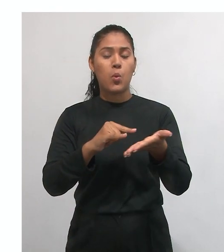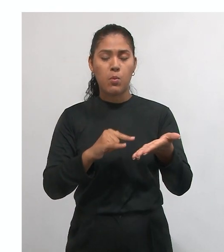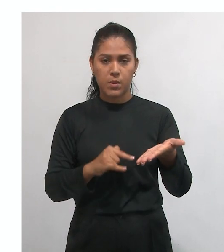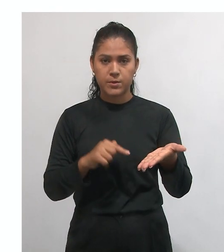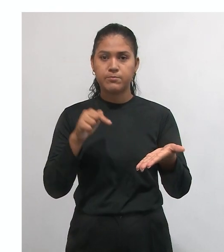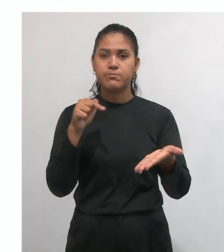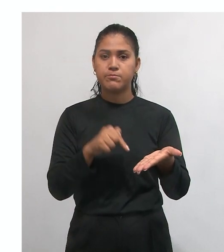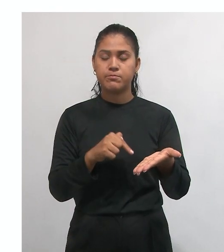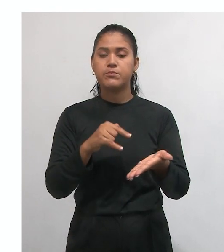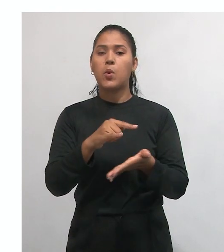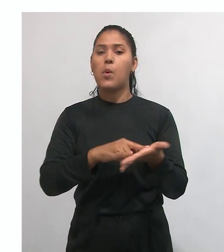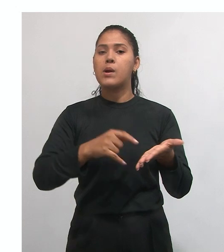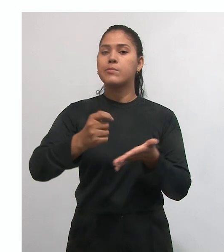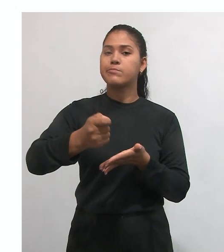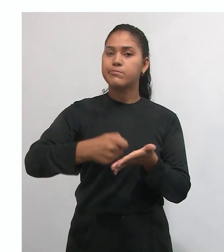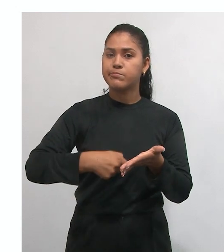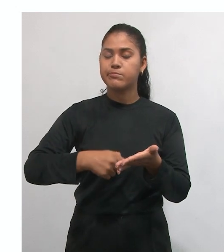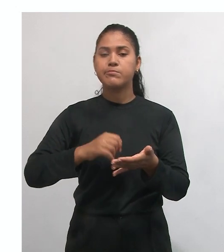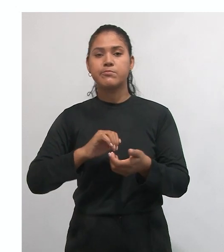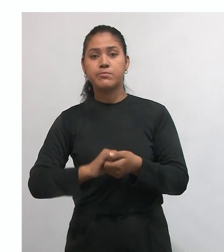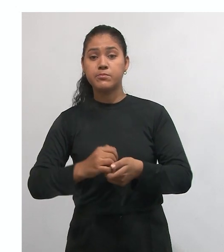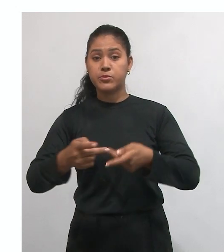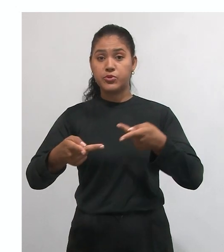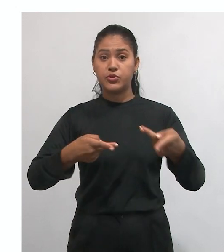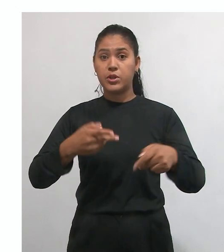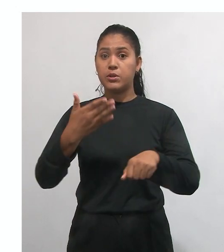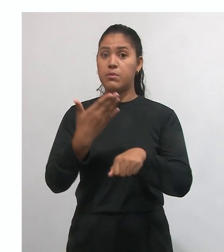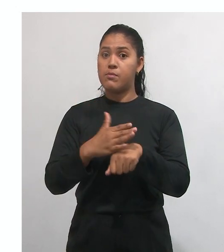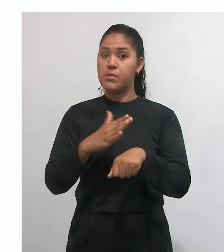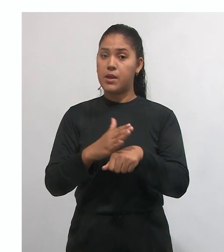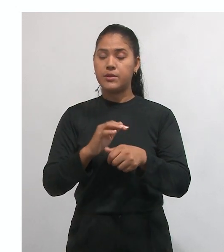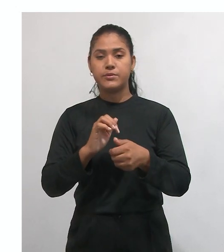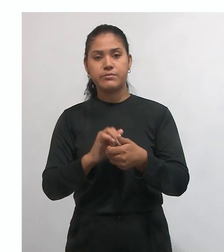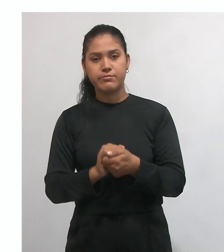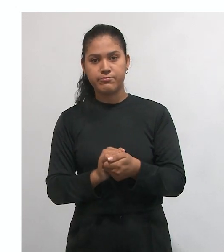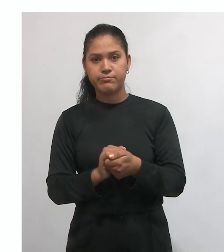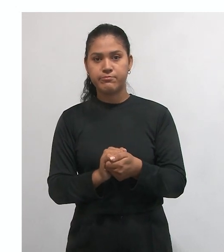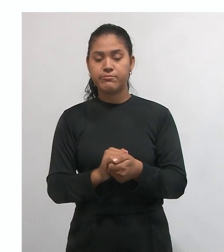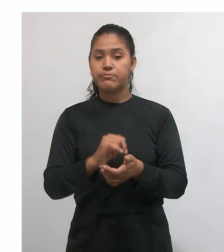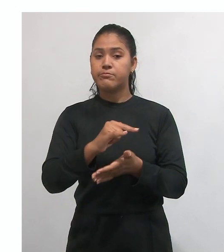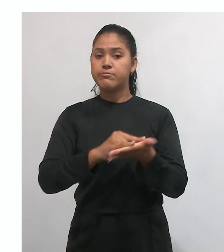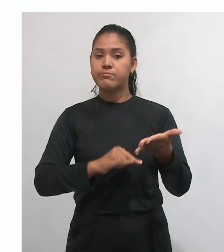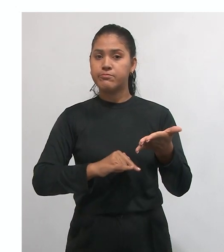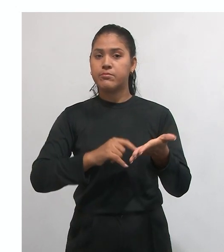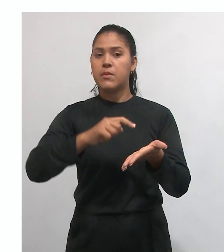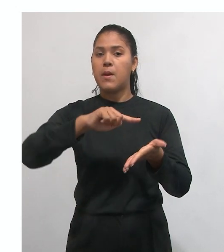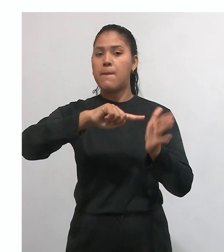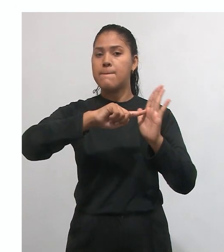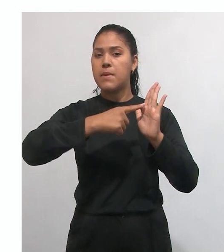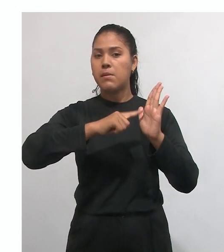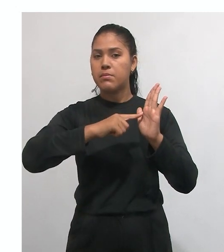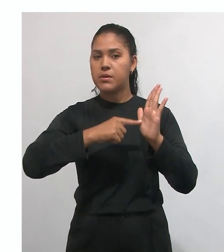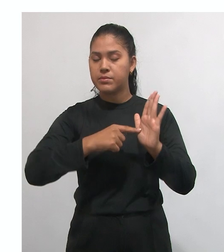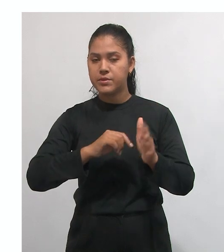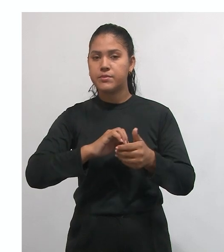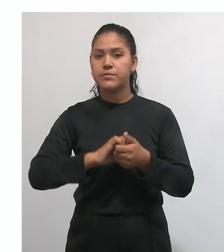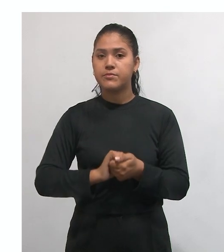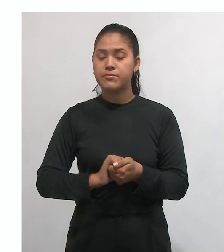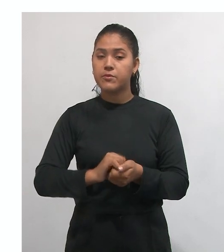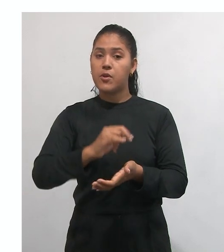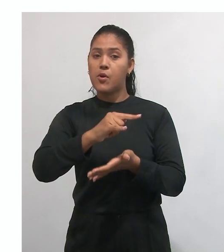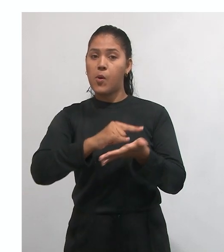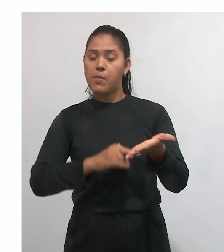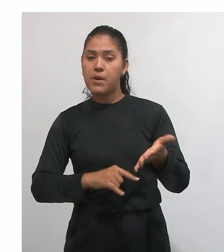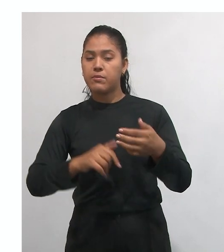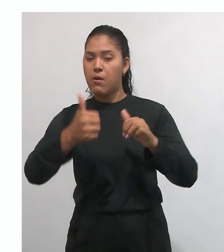os documentos, termo de compromisso, plano de atividade de estágio, folha de frequência e ficha de